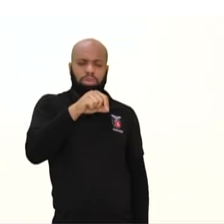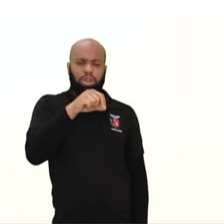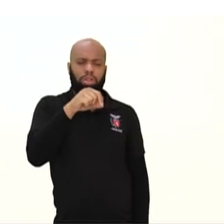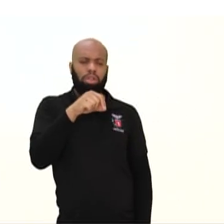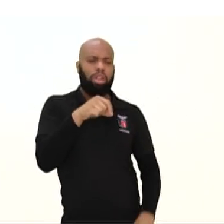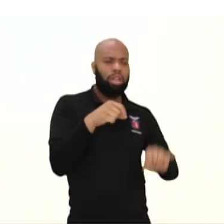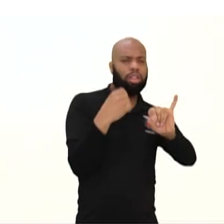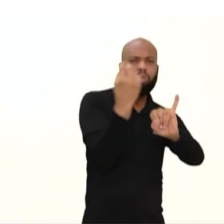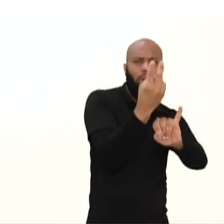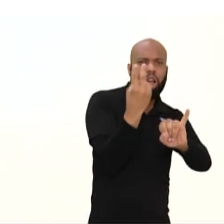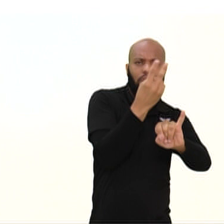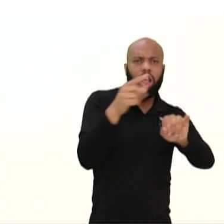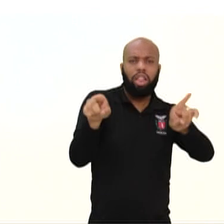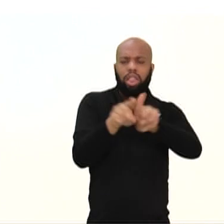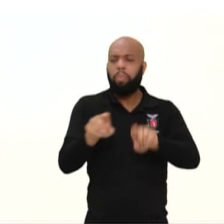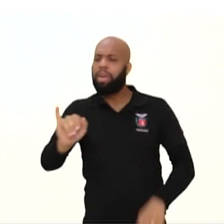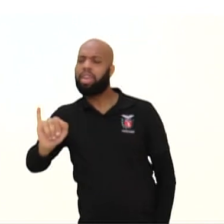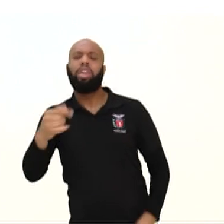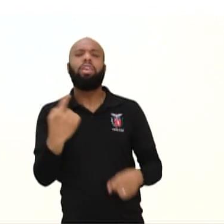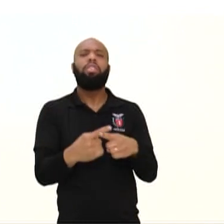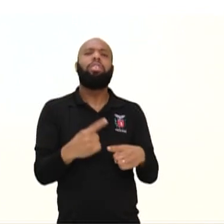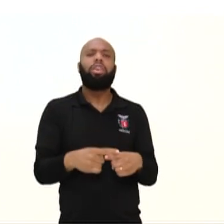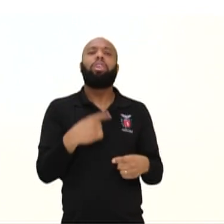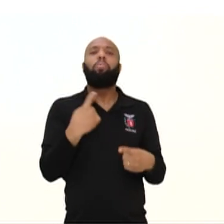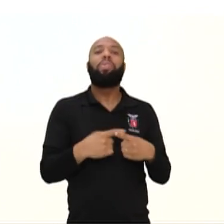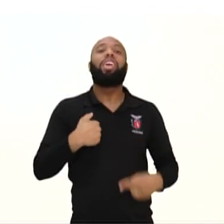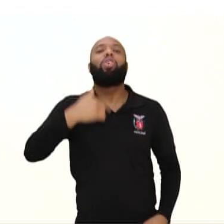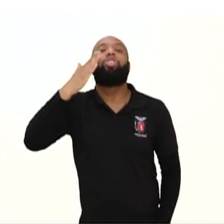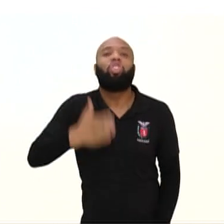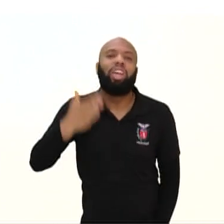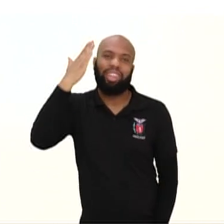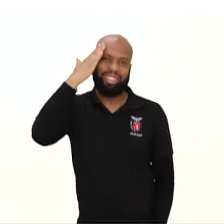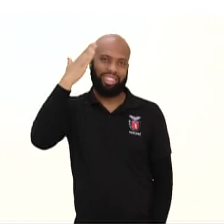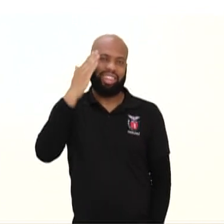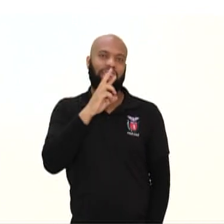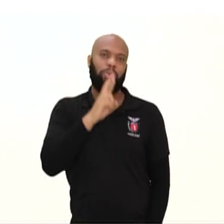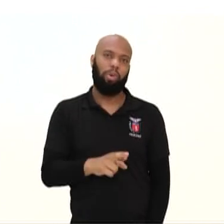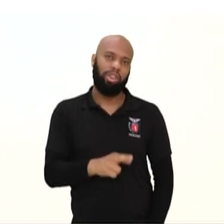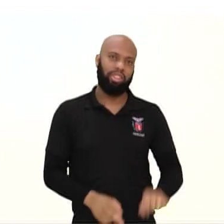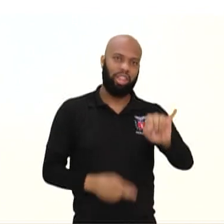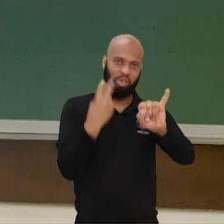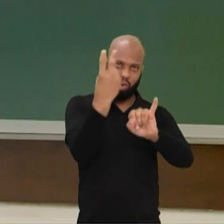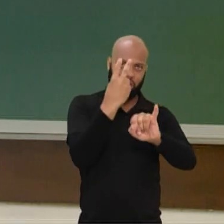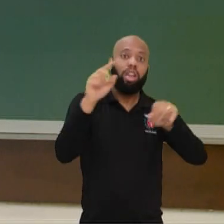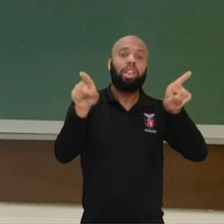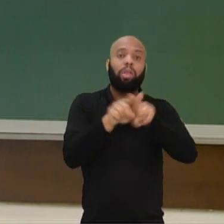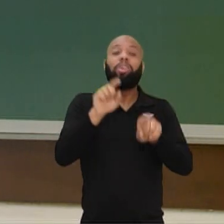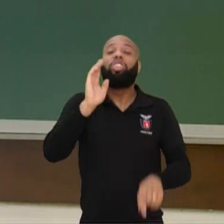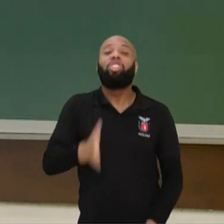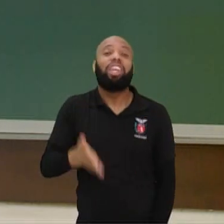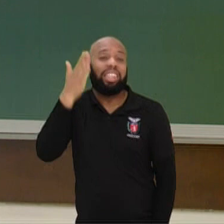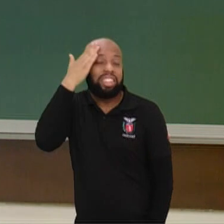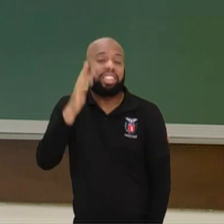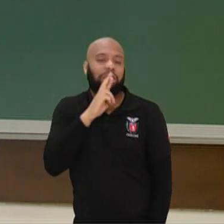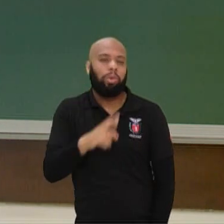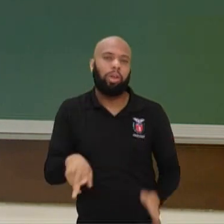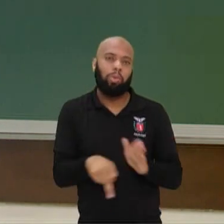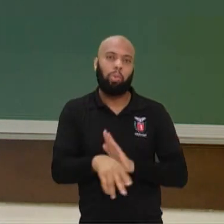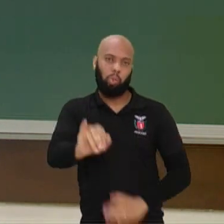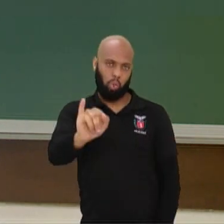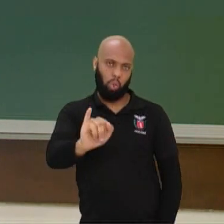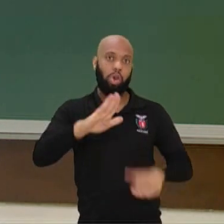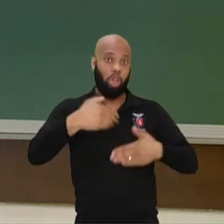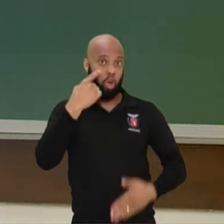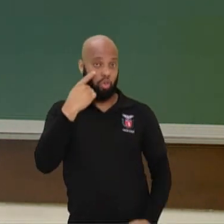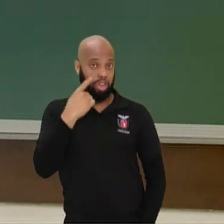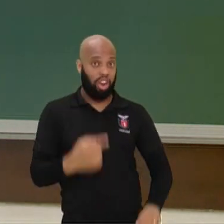quadrado e i ao quadrado e i? Porque são resultados que eu já tenho. Resultados que eu já tenho. Eu sei que i ao quadrado